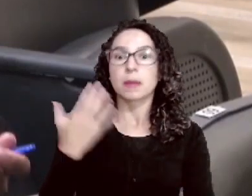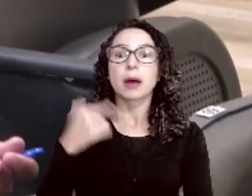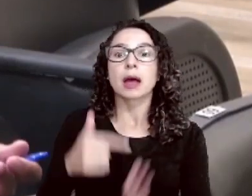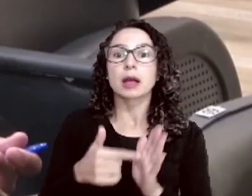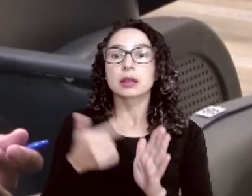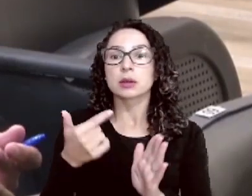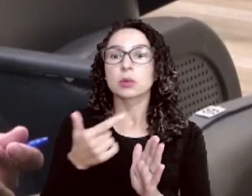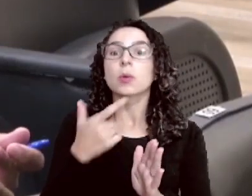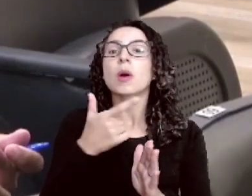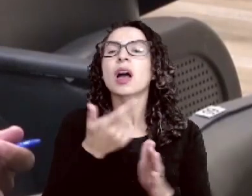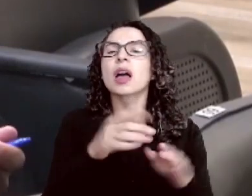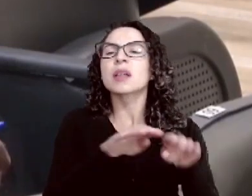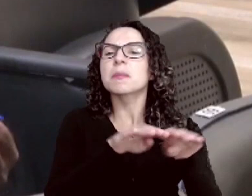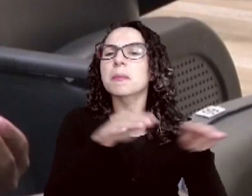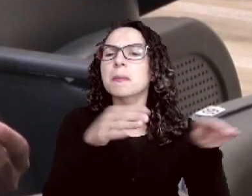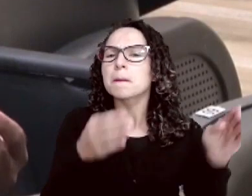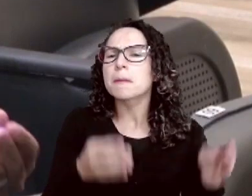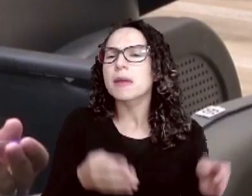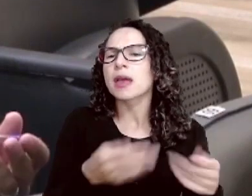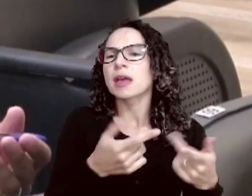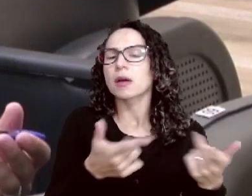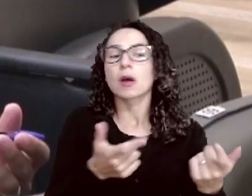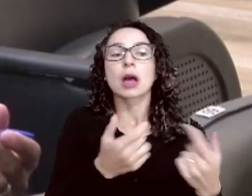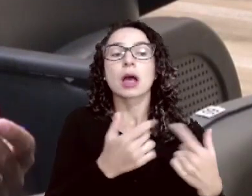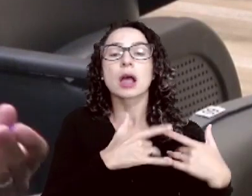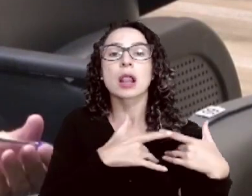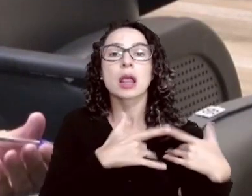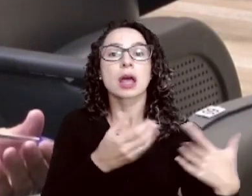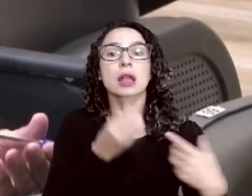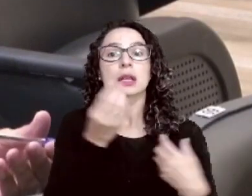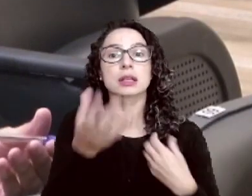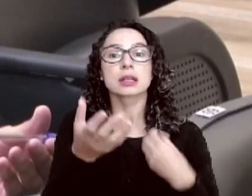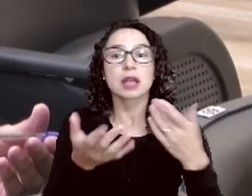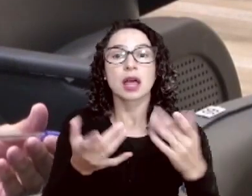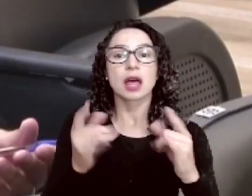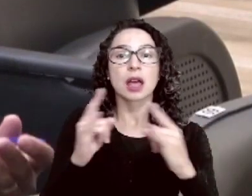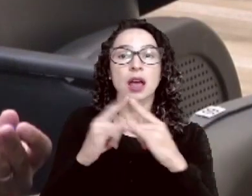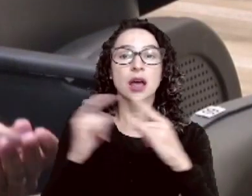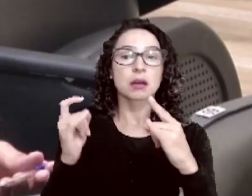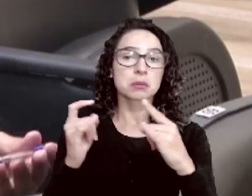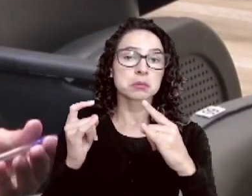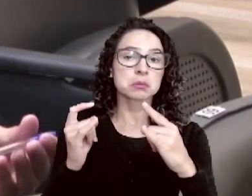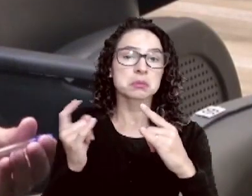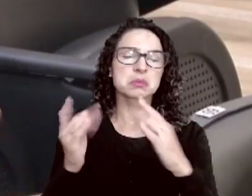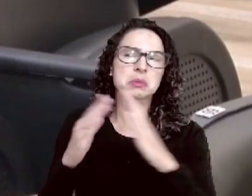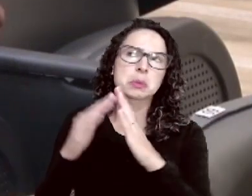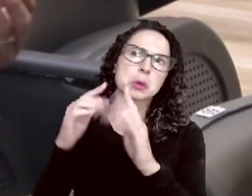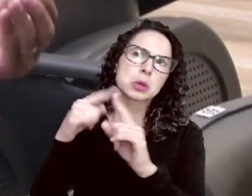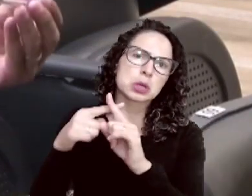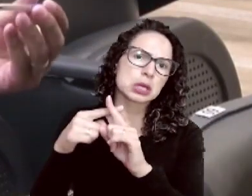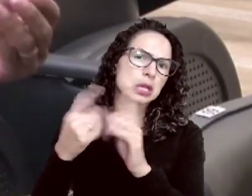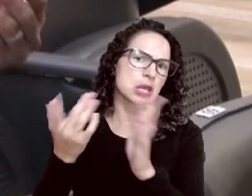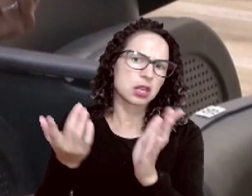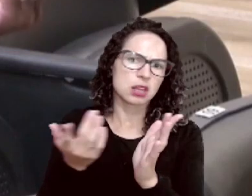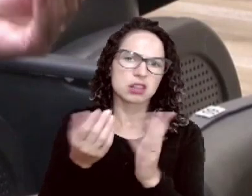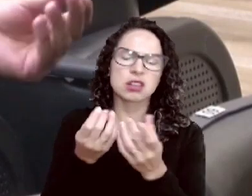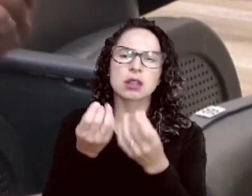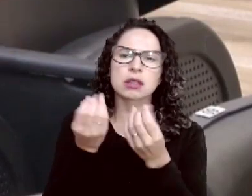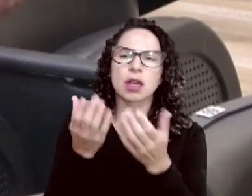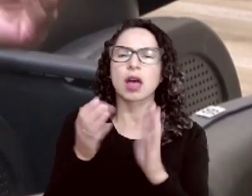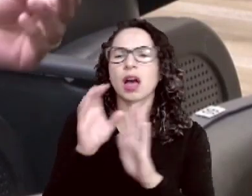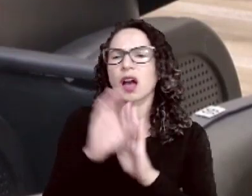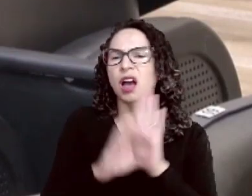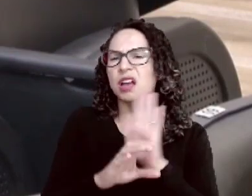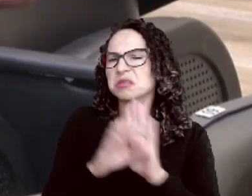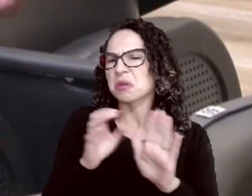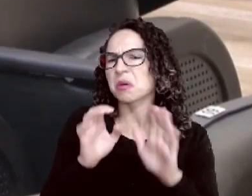móveis, eles eram doados para as entidades, para as igrejas católica,